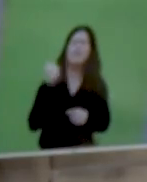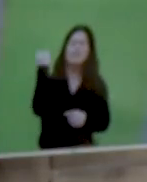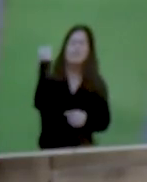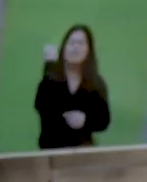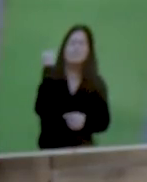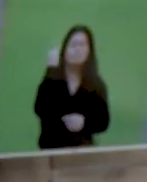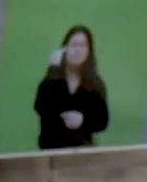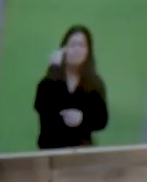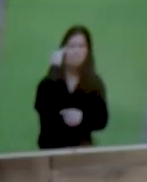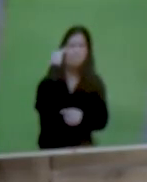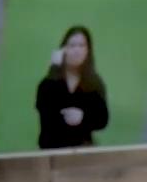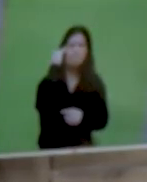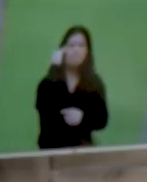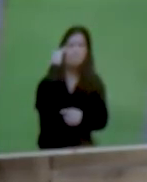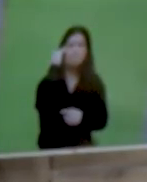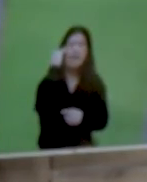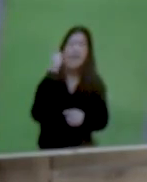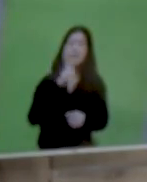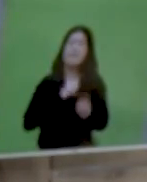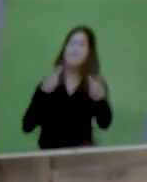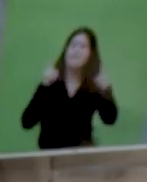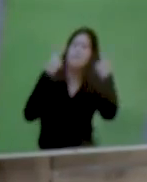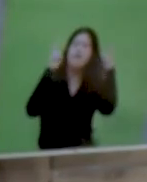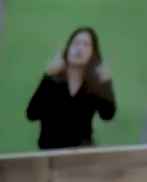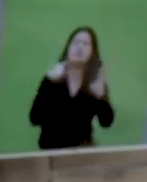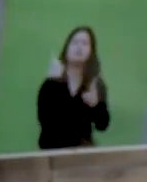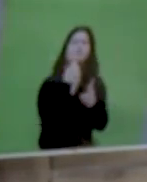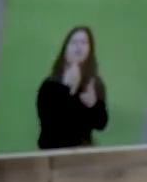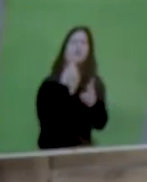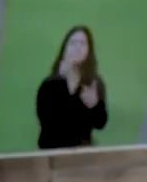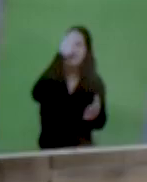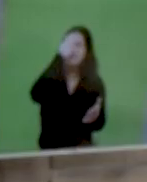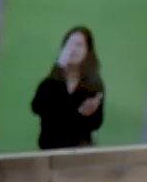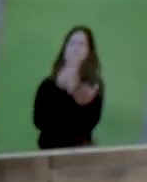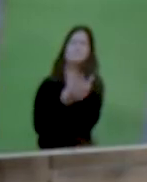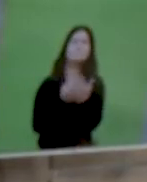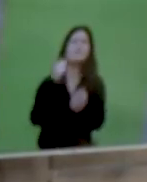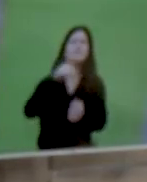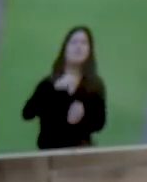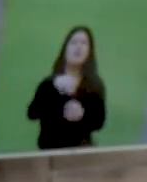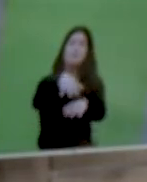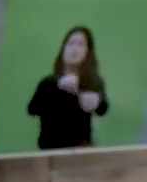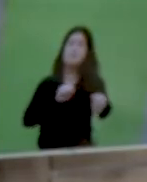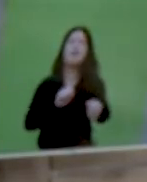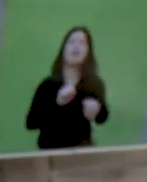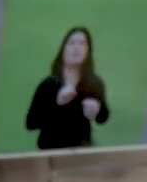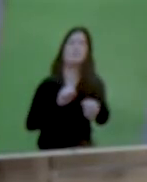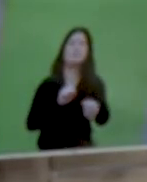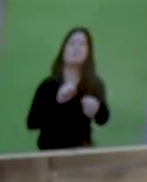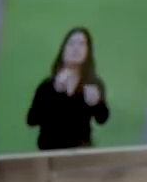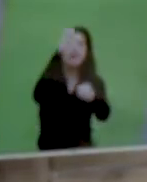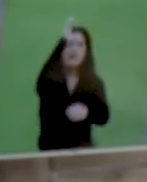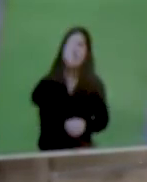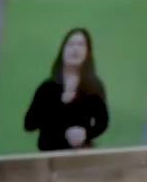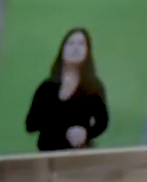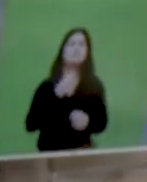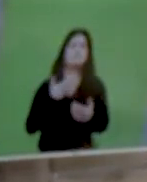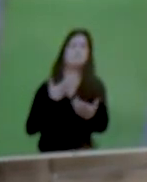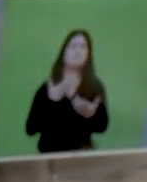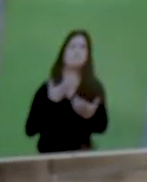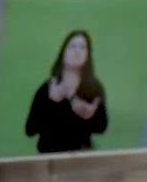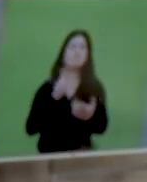associação, ela tem valores que eu absolutamente acredito, assim, né? Essa formação de lideranças éticas, de pessoas que possam